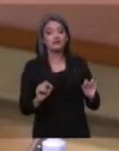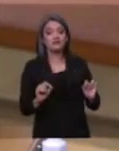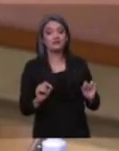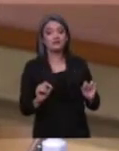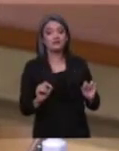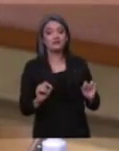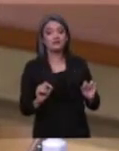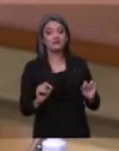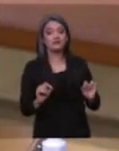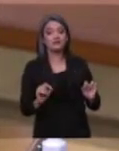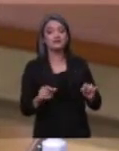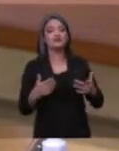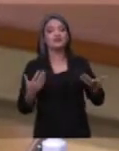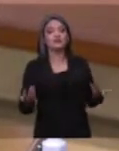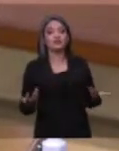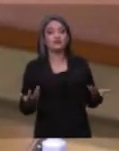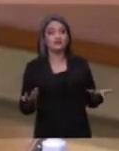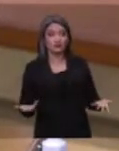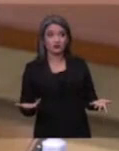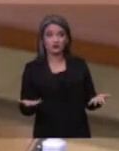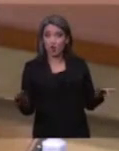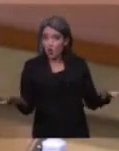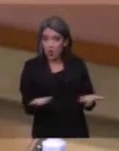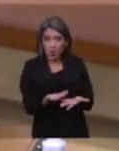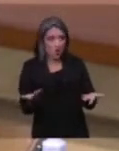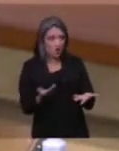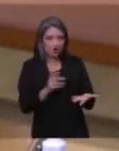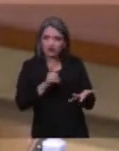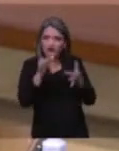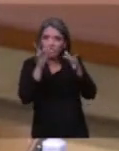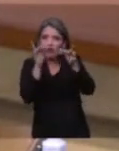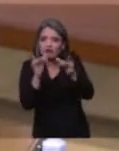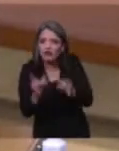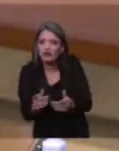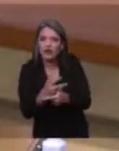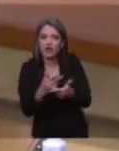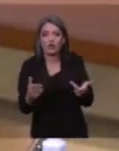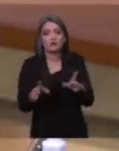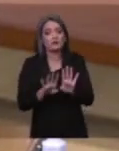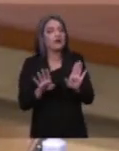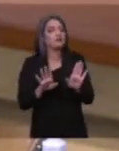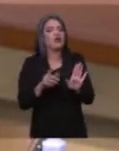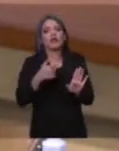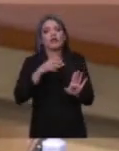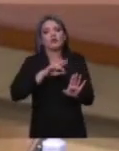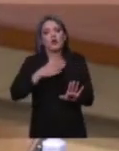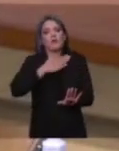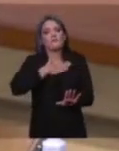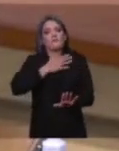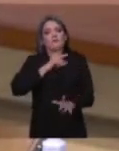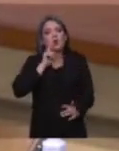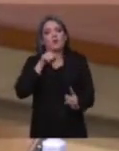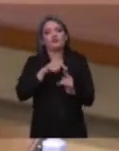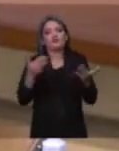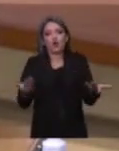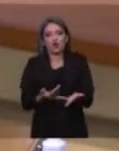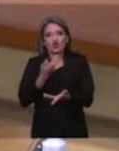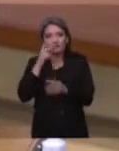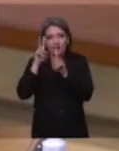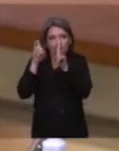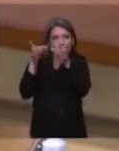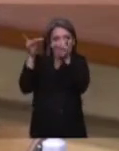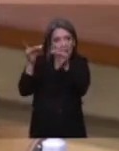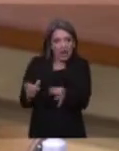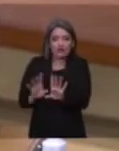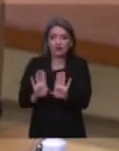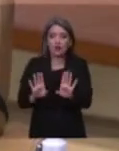seguinte, eu não vou entrar nesse mérito hoje. Acho que não nos cabe, pelo menos da minha parte, não é intenção entrar nesse mérito hoje.